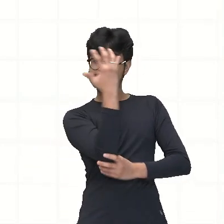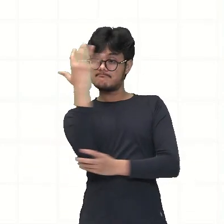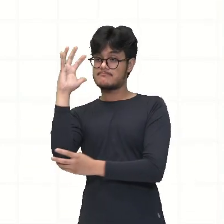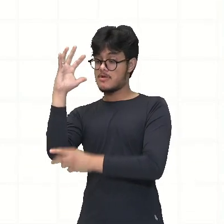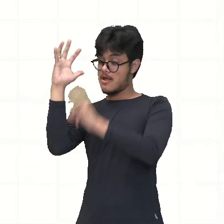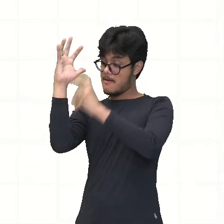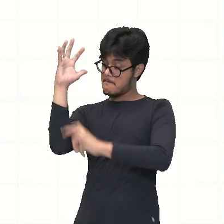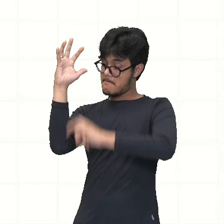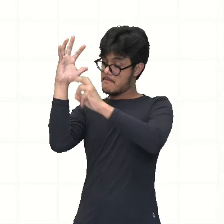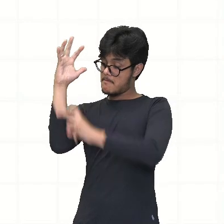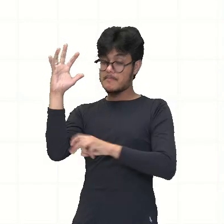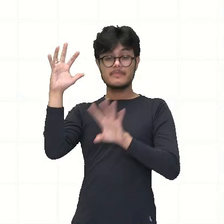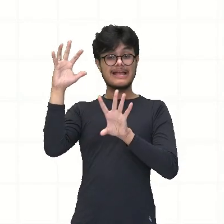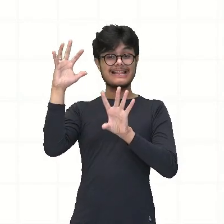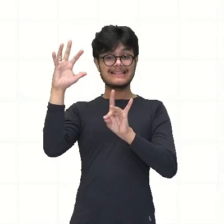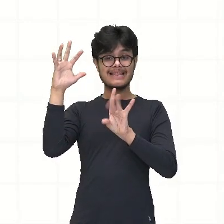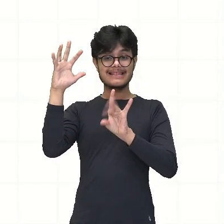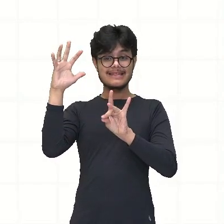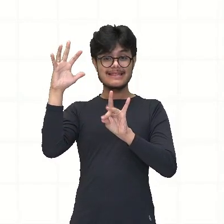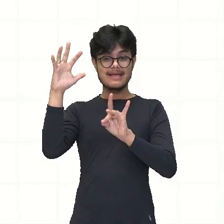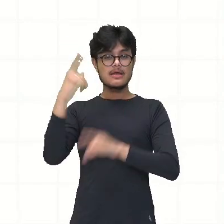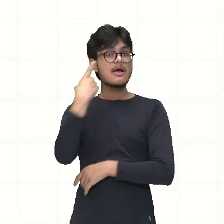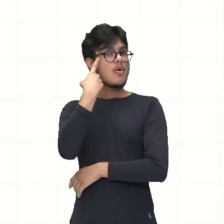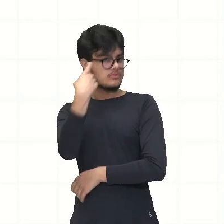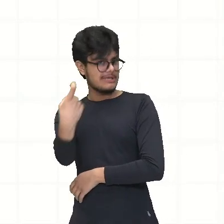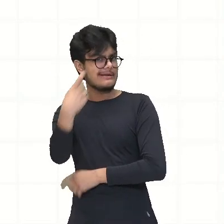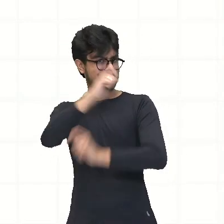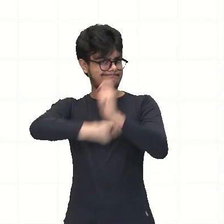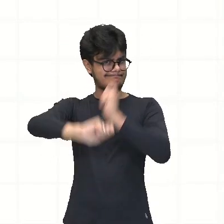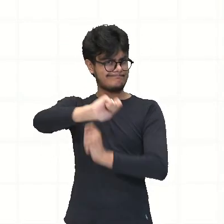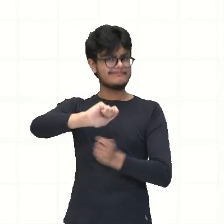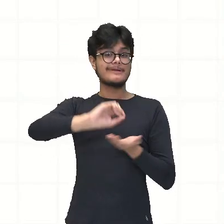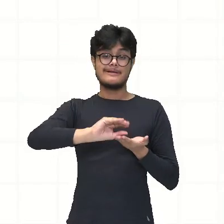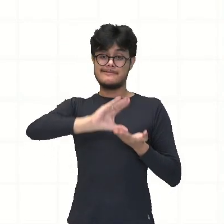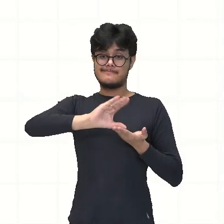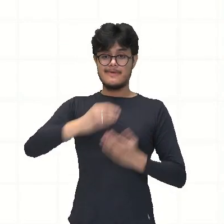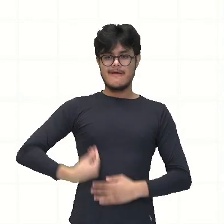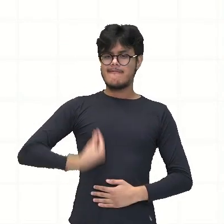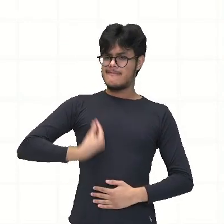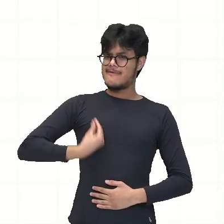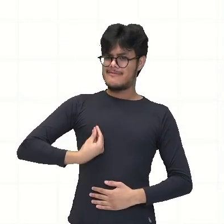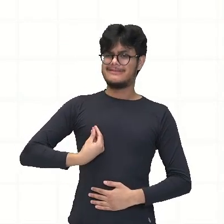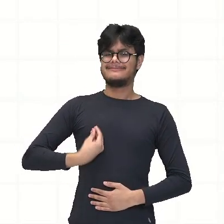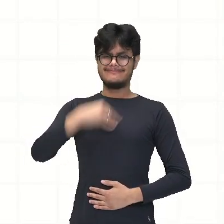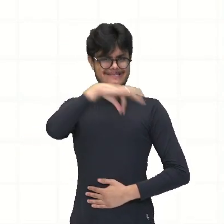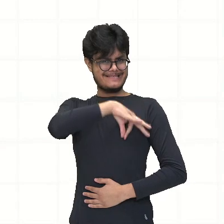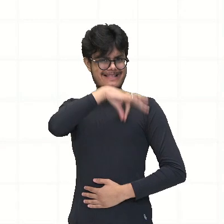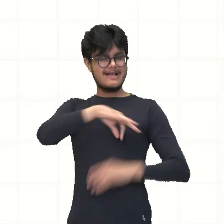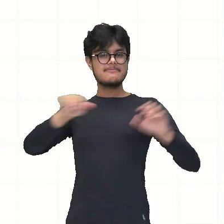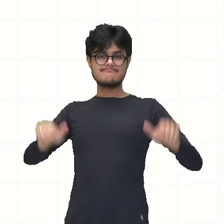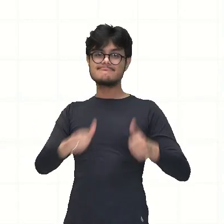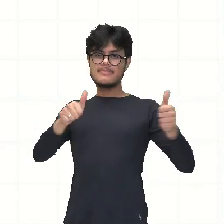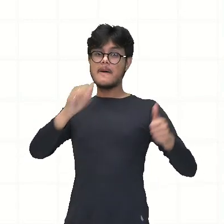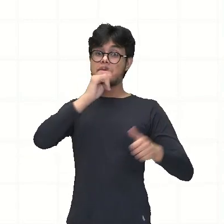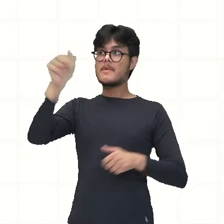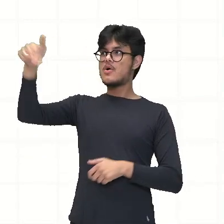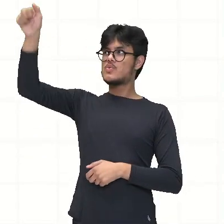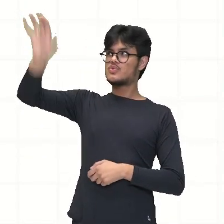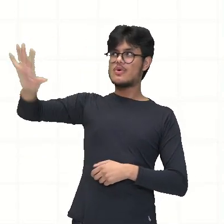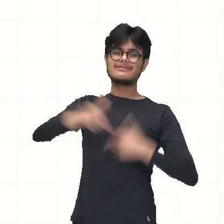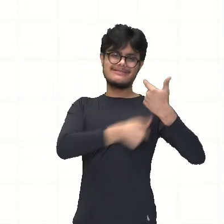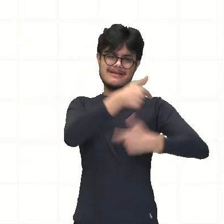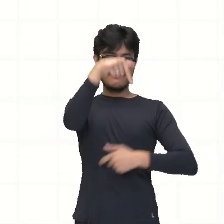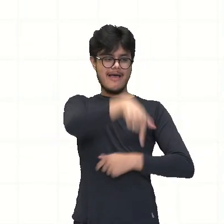um fator aí atrativo, né? No caso aqui, atraiu principalmente aqui os nordestinos para